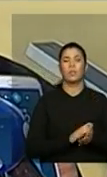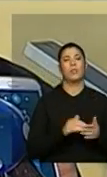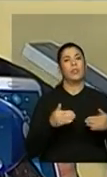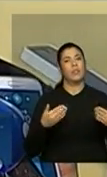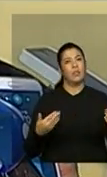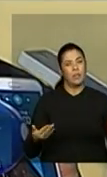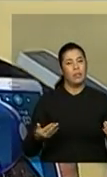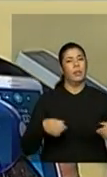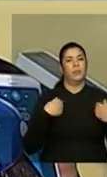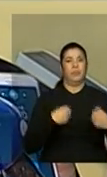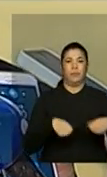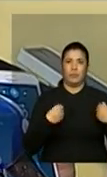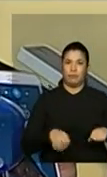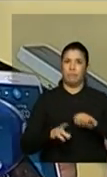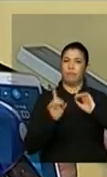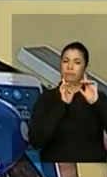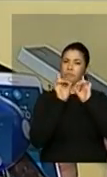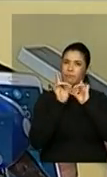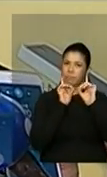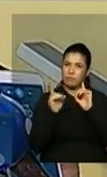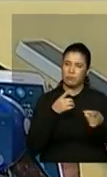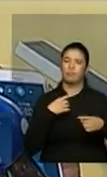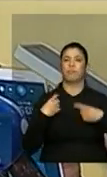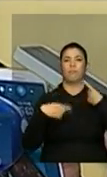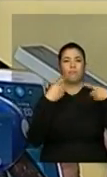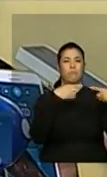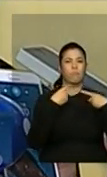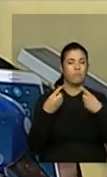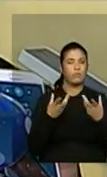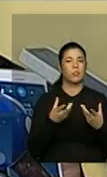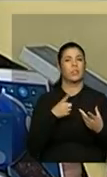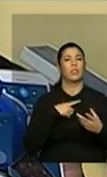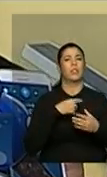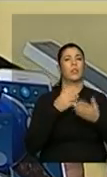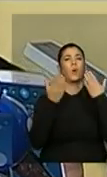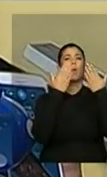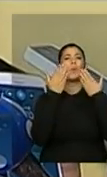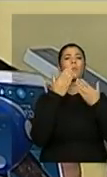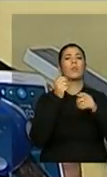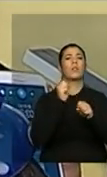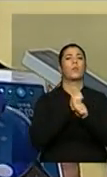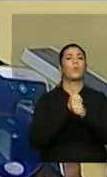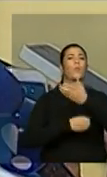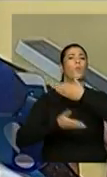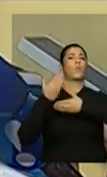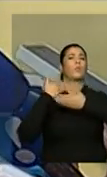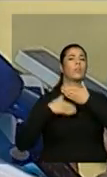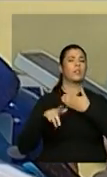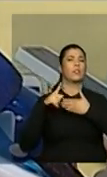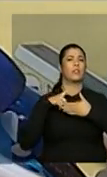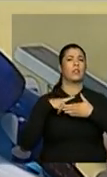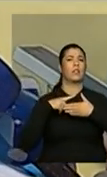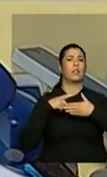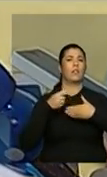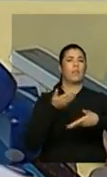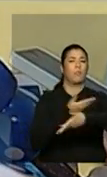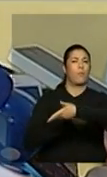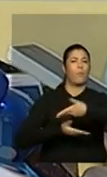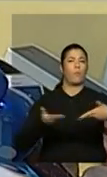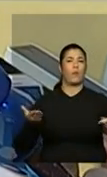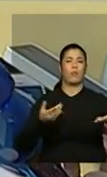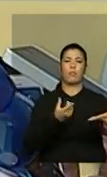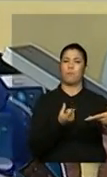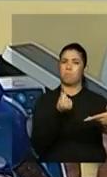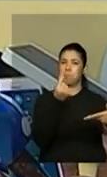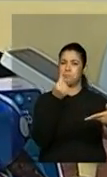ser feita, mas esse recurso, por exemplo, no que nós gastamos ano passado, são recursos de transferência de renda, são gastos